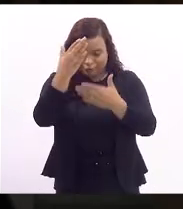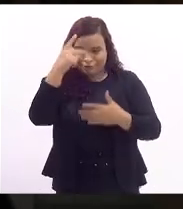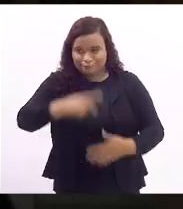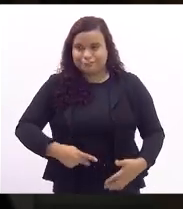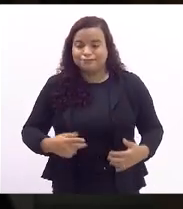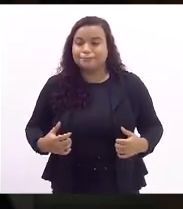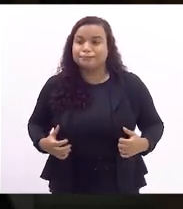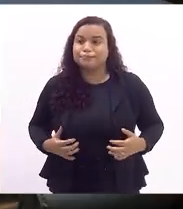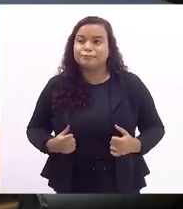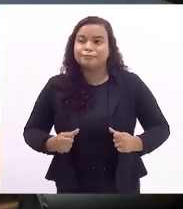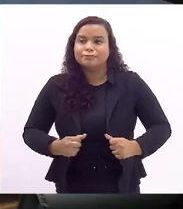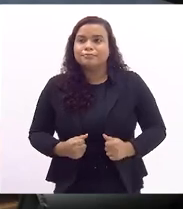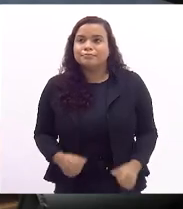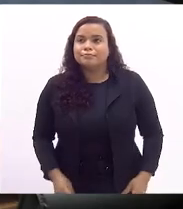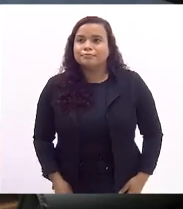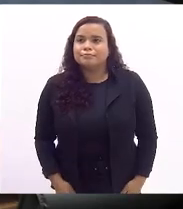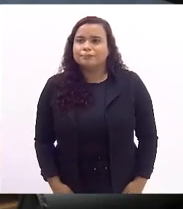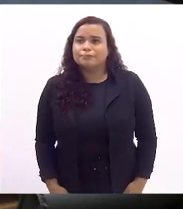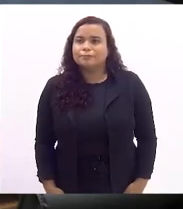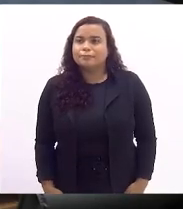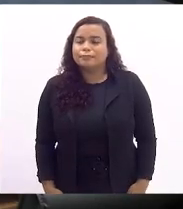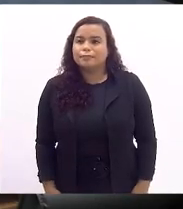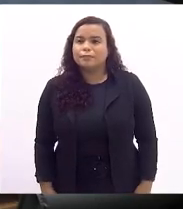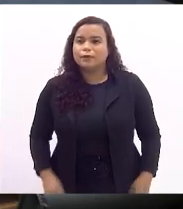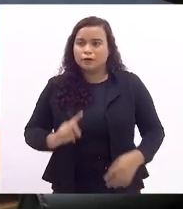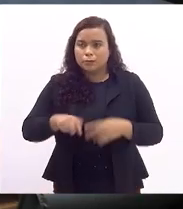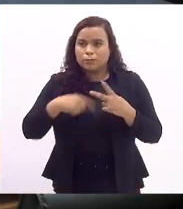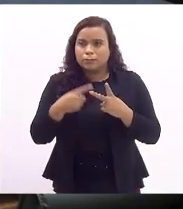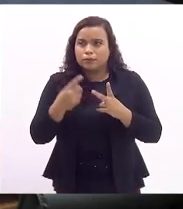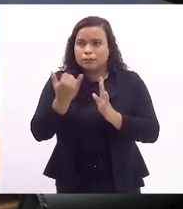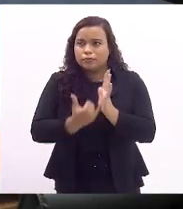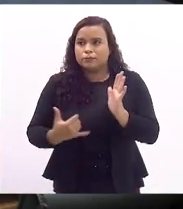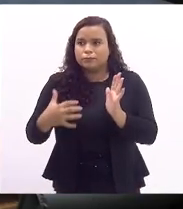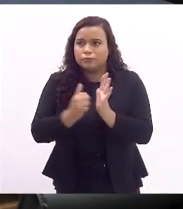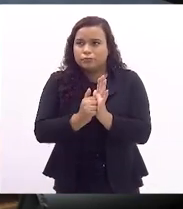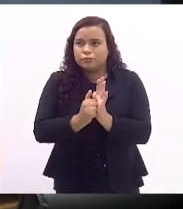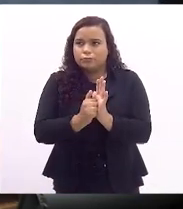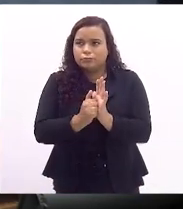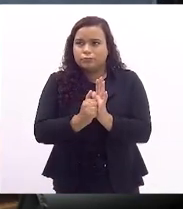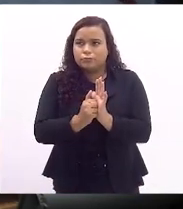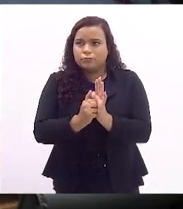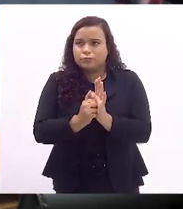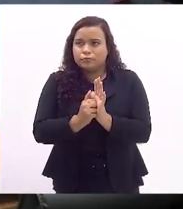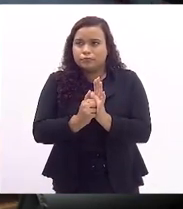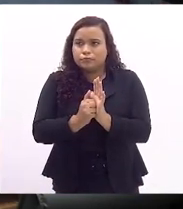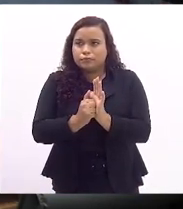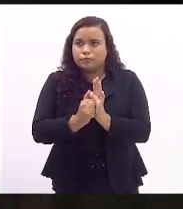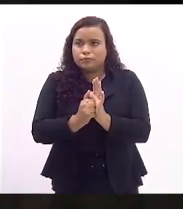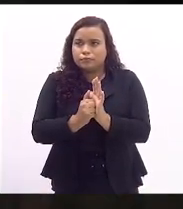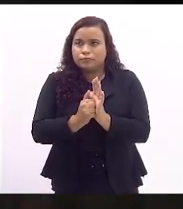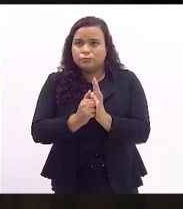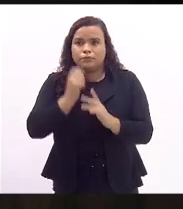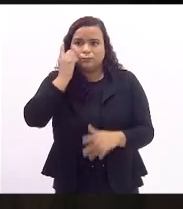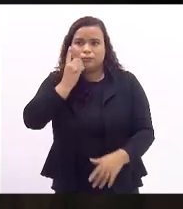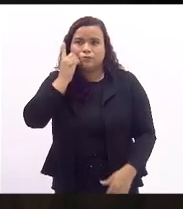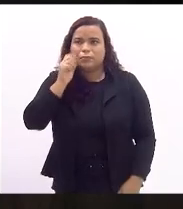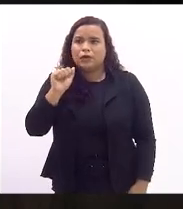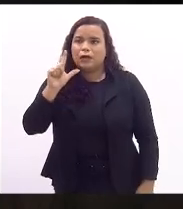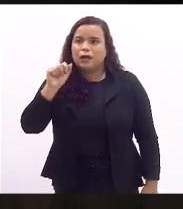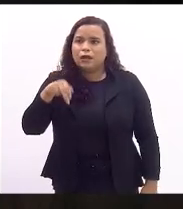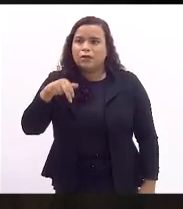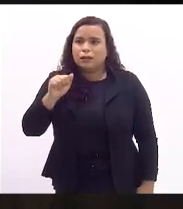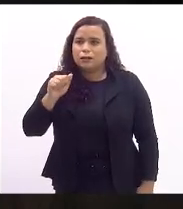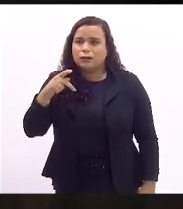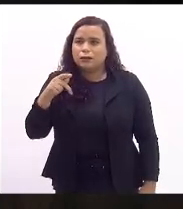obrigado senhor o próximo orador inscrito o próximo orador inscrito a deputada